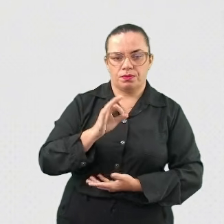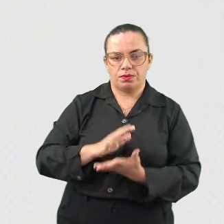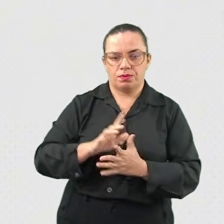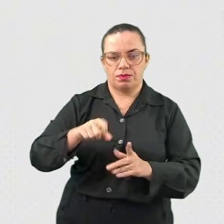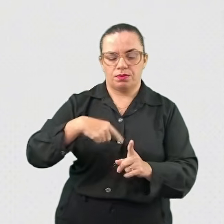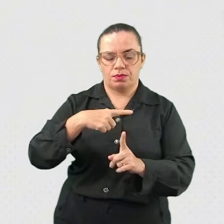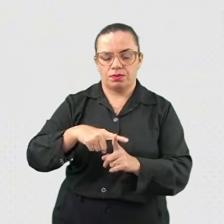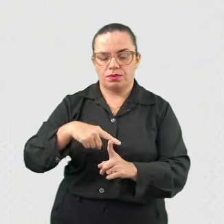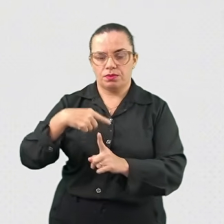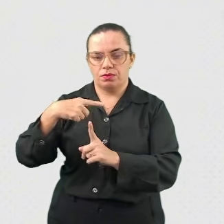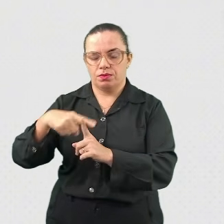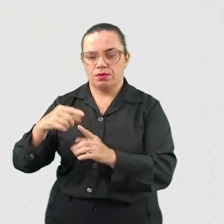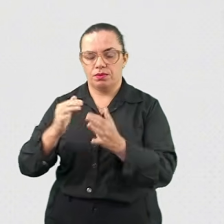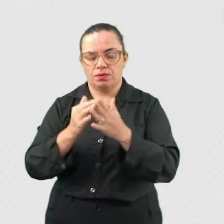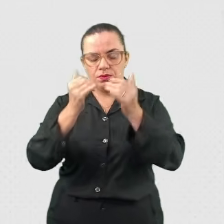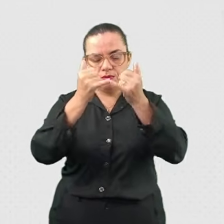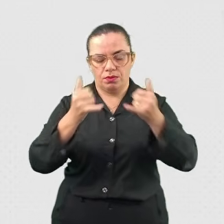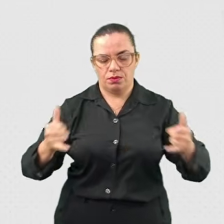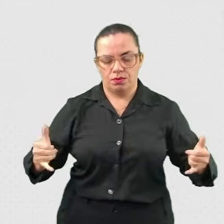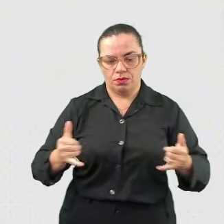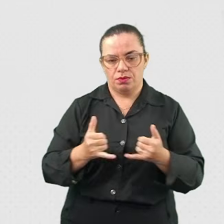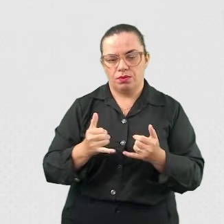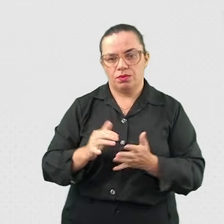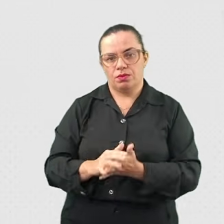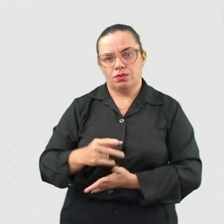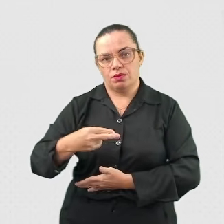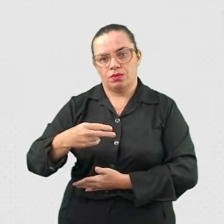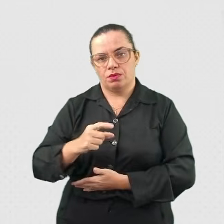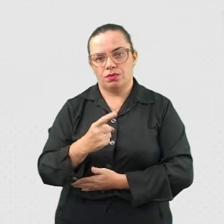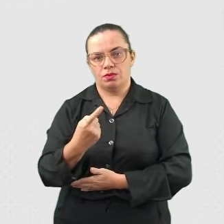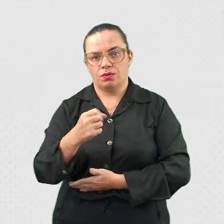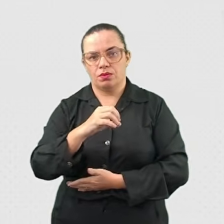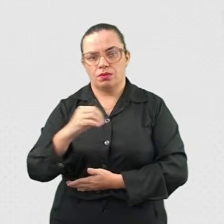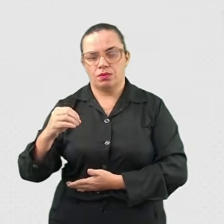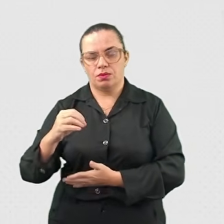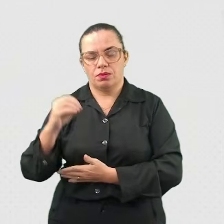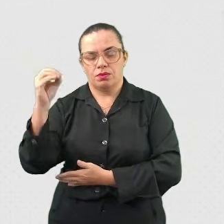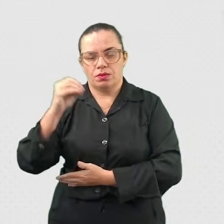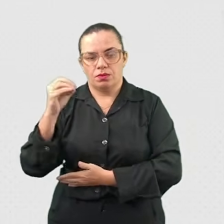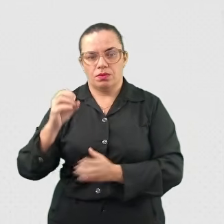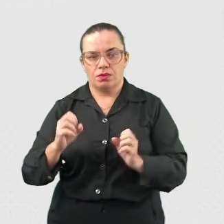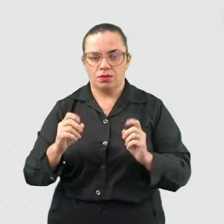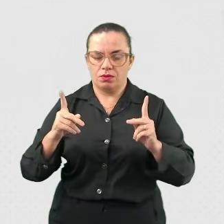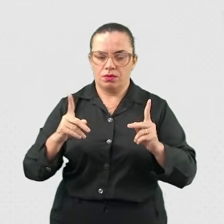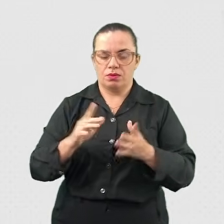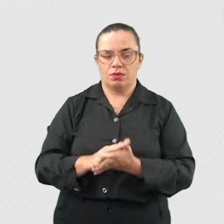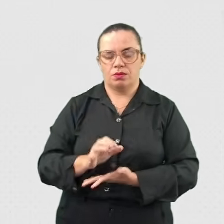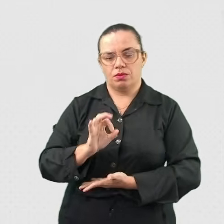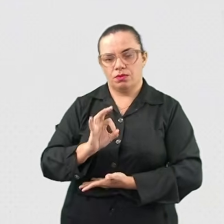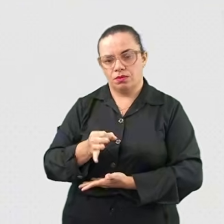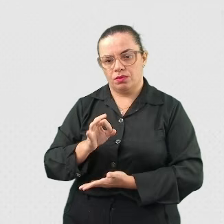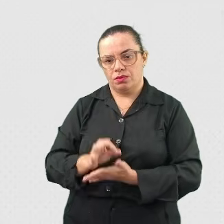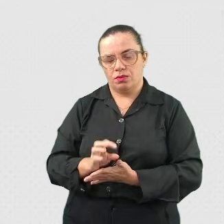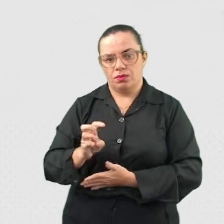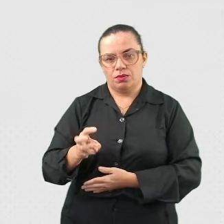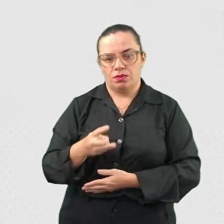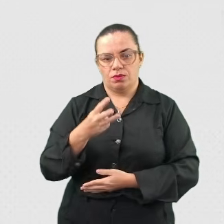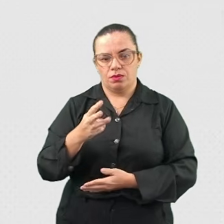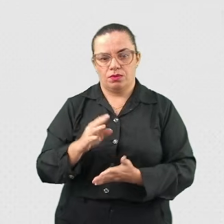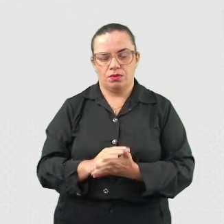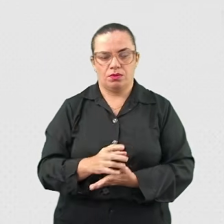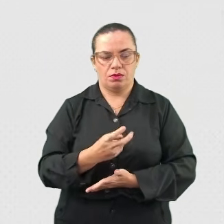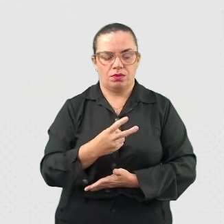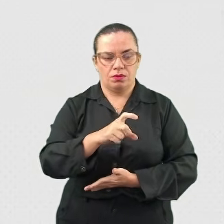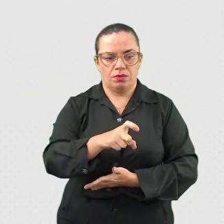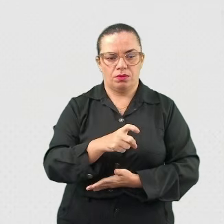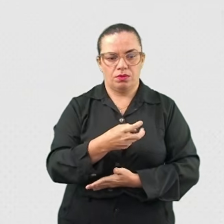ângulos internos de um triângulo é igual a 180, ok? Então, pronto. Se os três ângulos, um mede 2x, outro